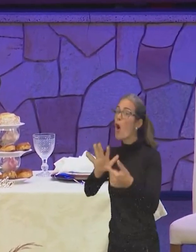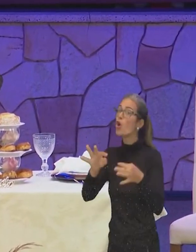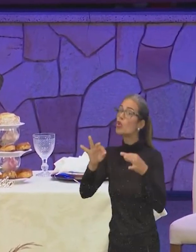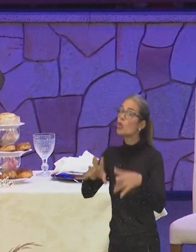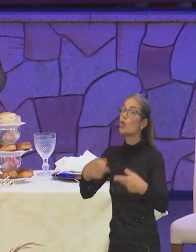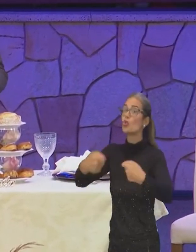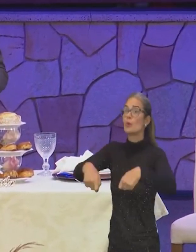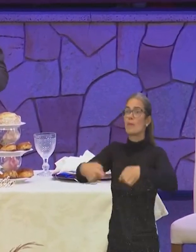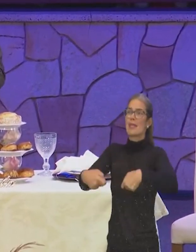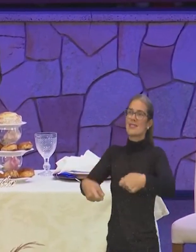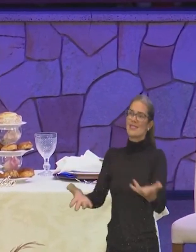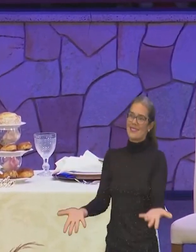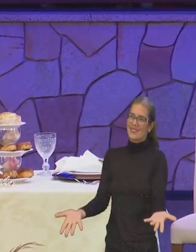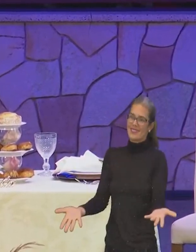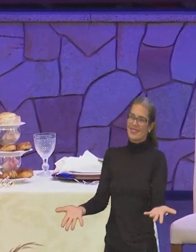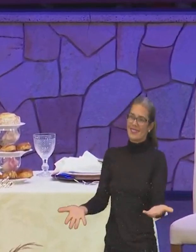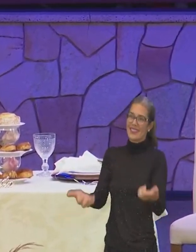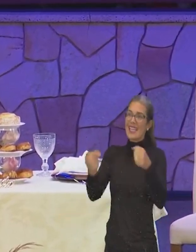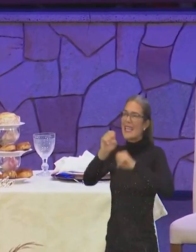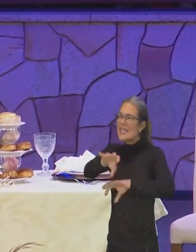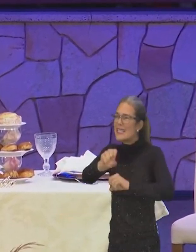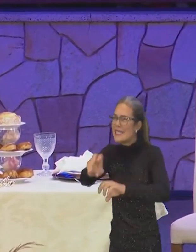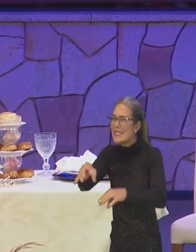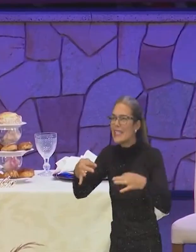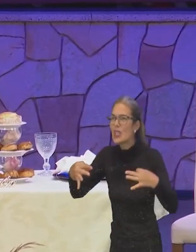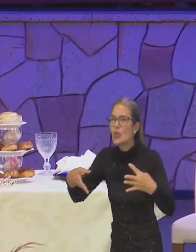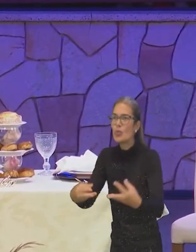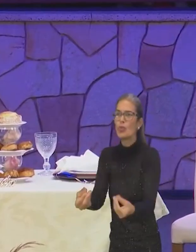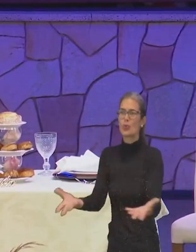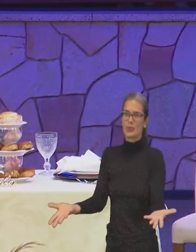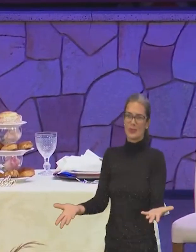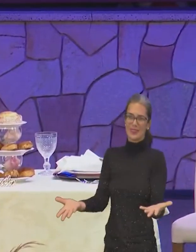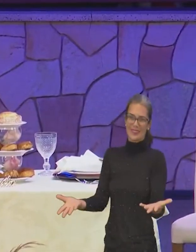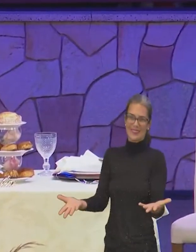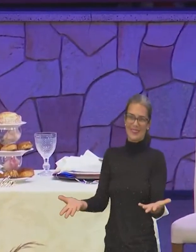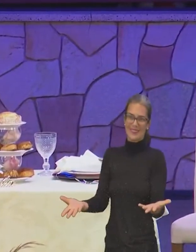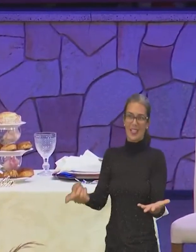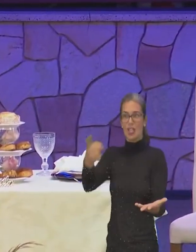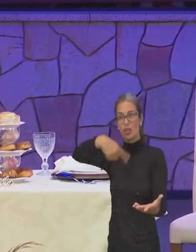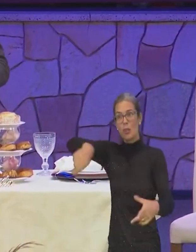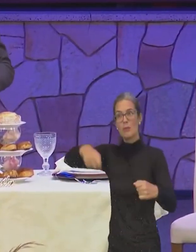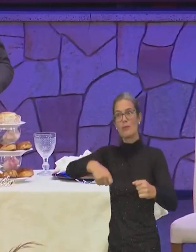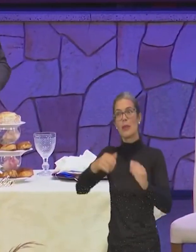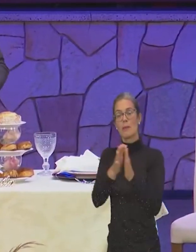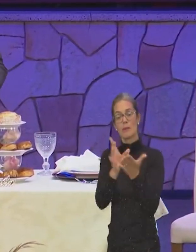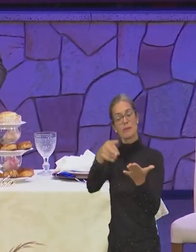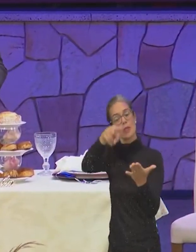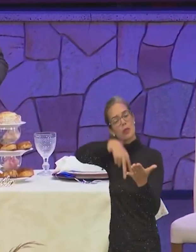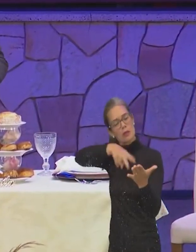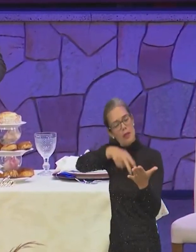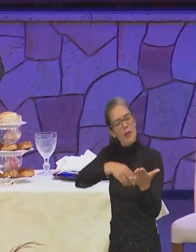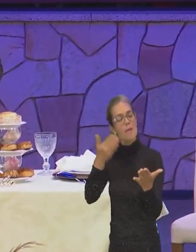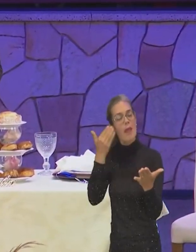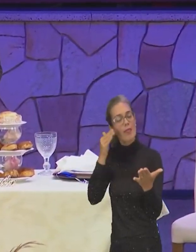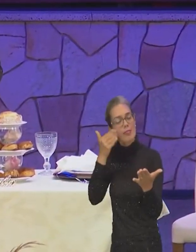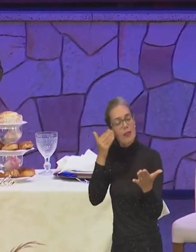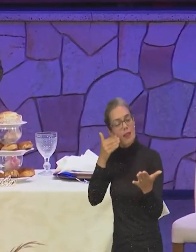se chama Bíblia, onde estão todos os relatos que o cristão precisa para seguir a Jesus